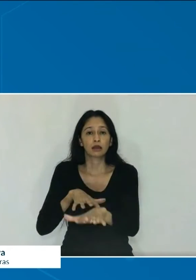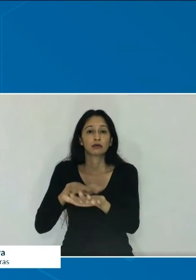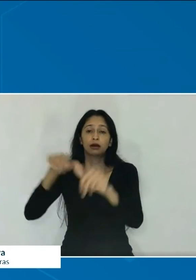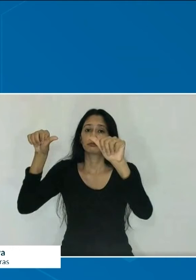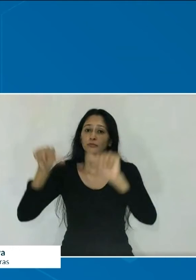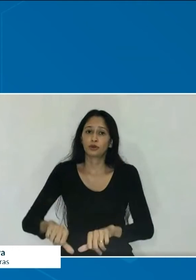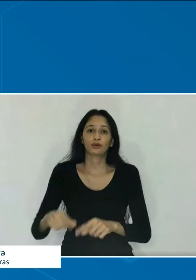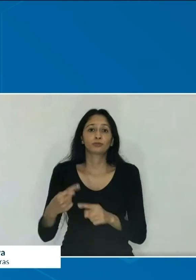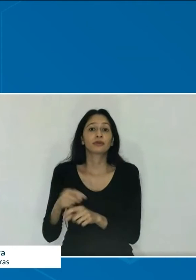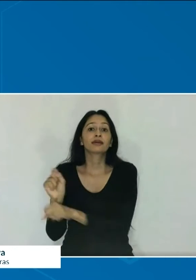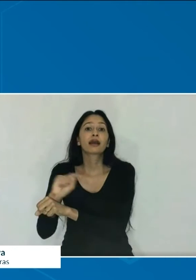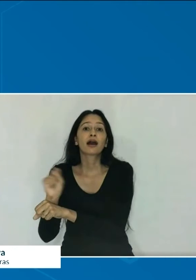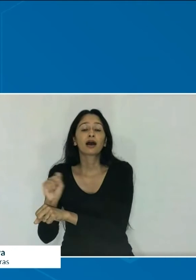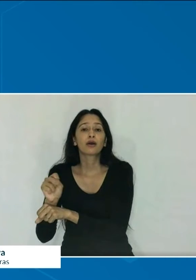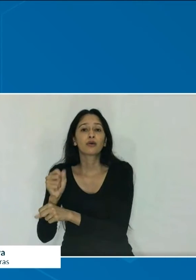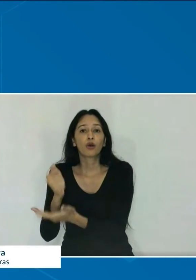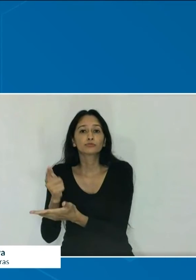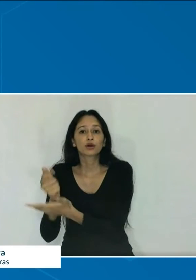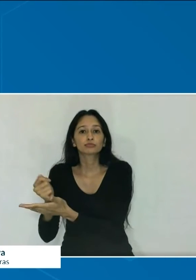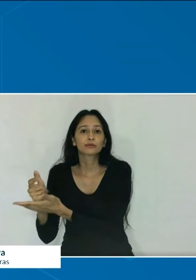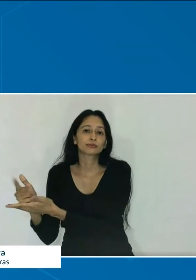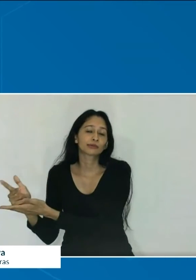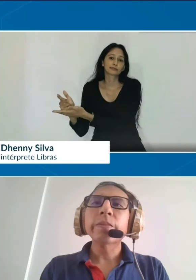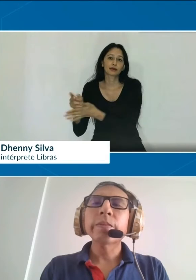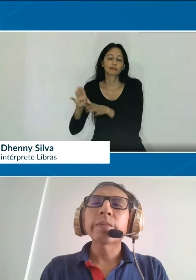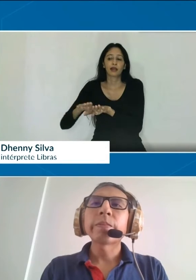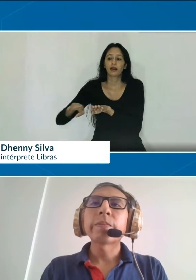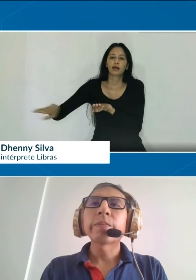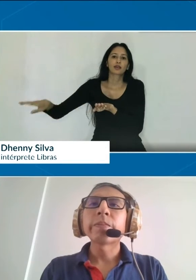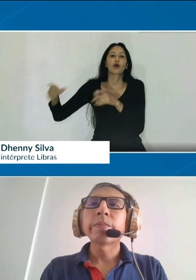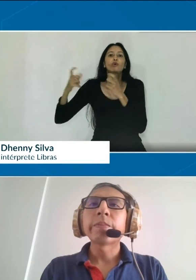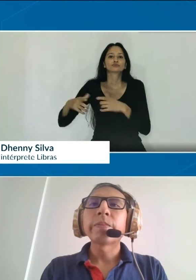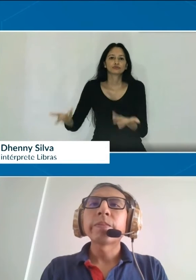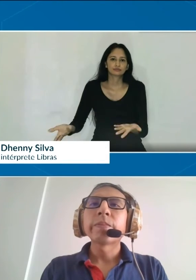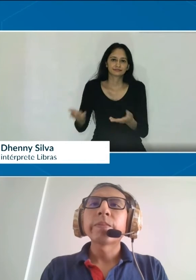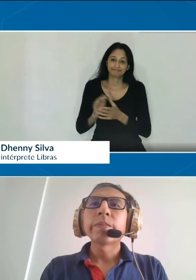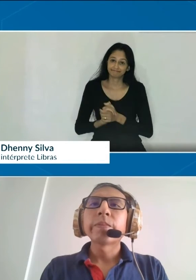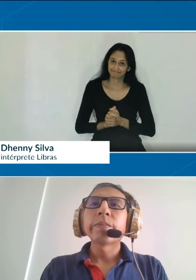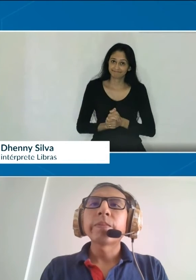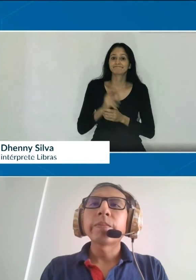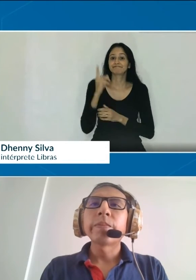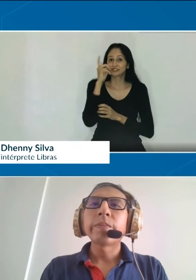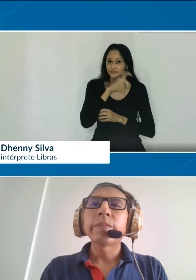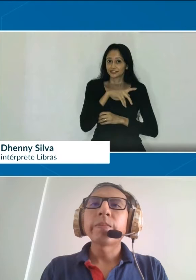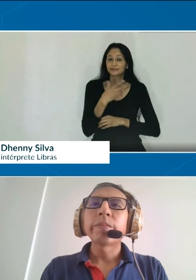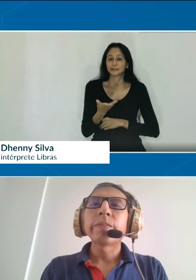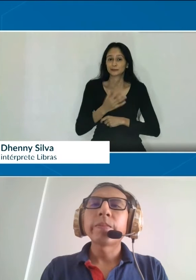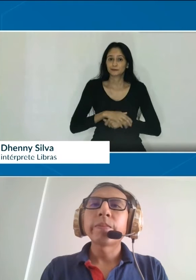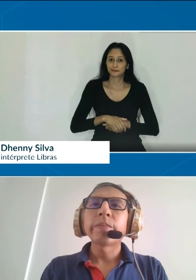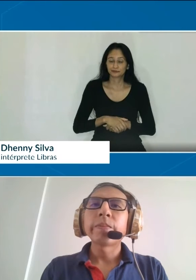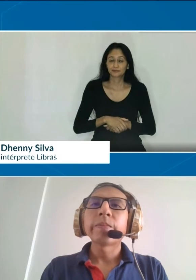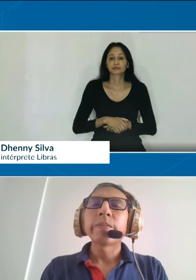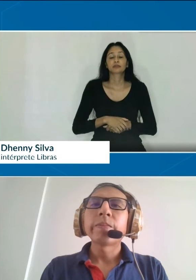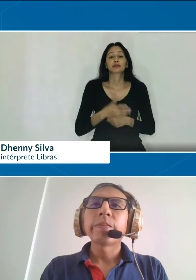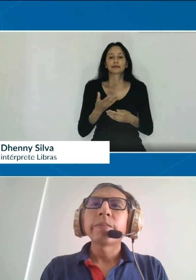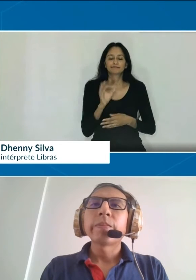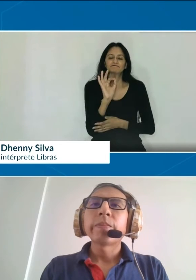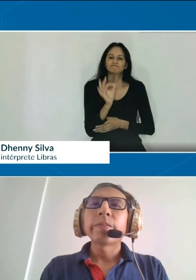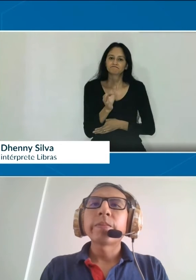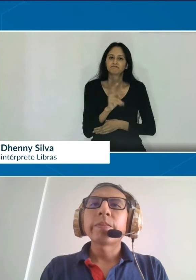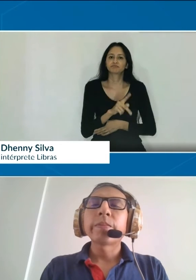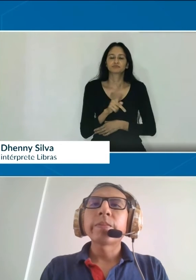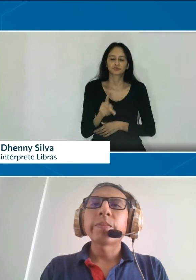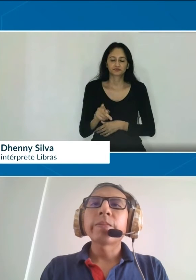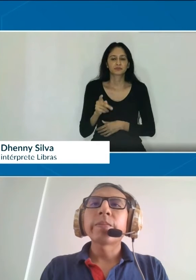Perfeito. Professor Rony, então, além de a gente ter que superar aí, né, esses problemas que a gente tem,